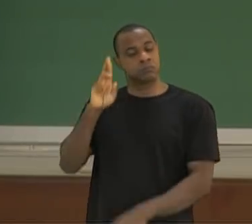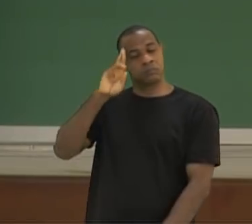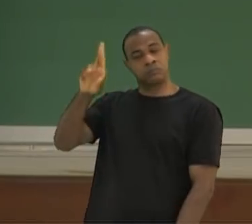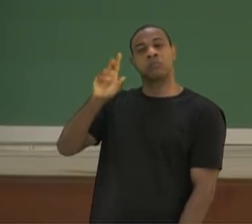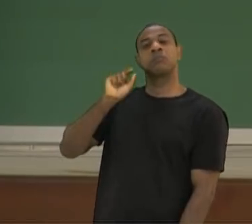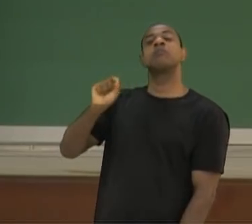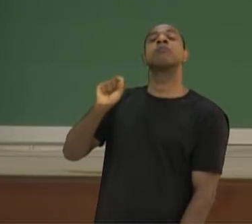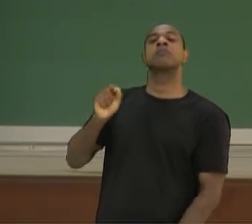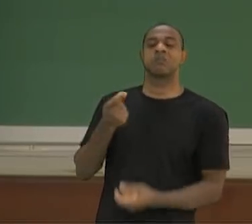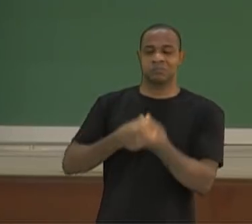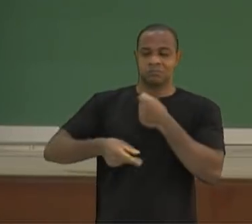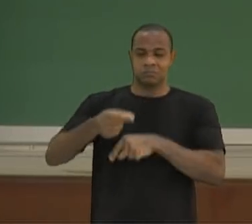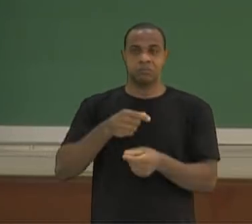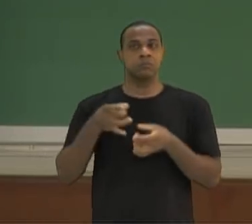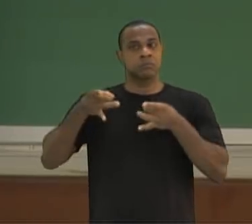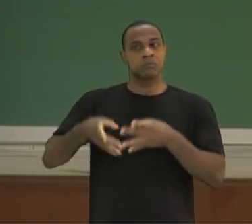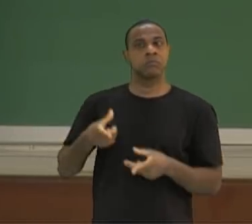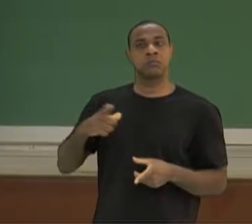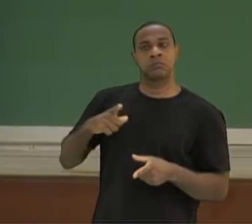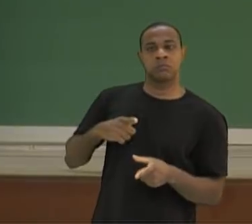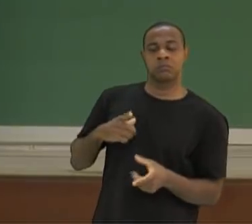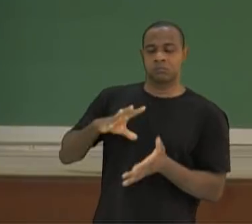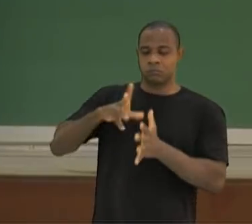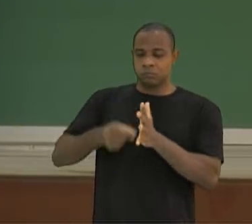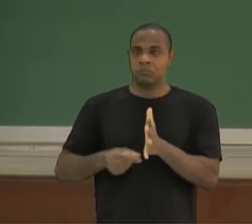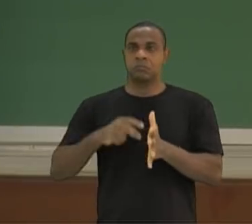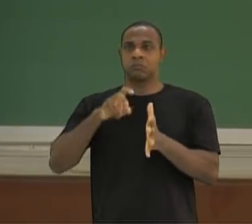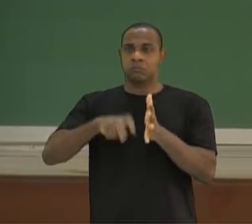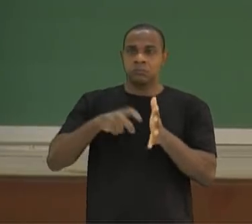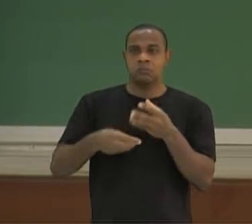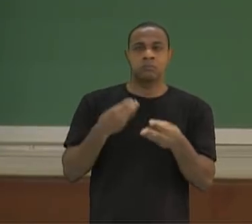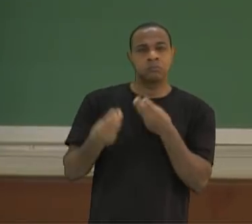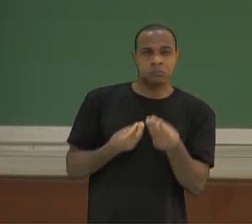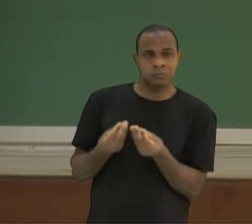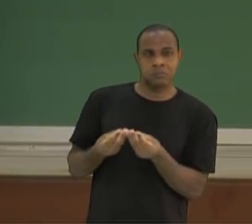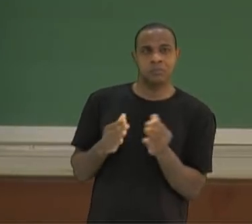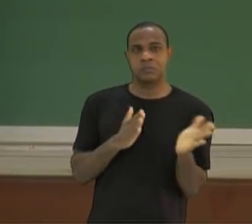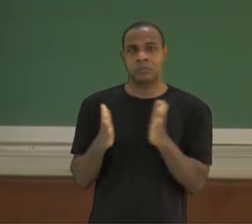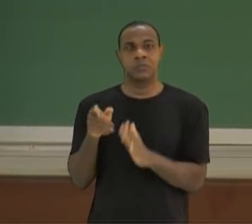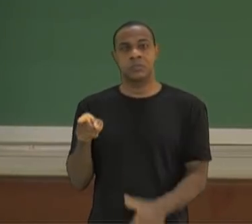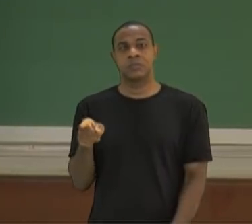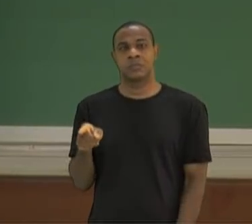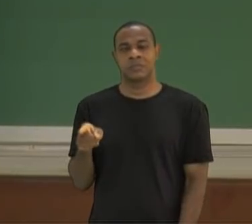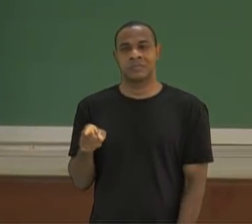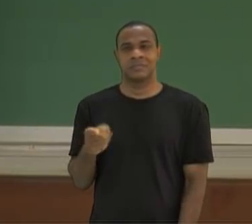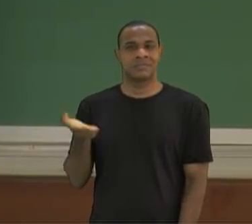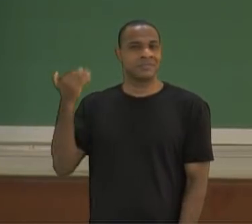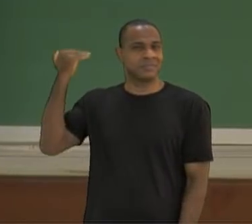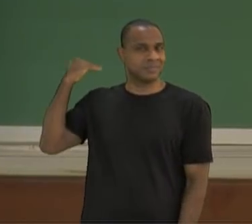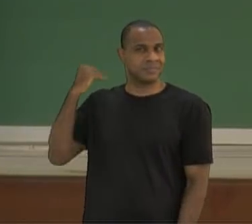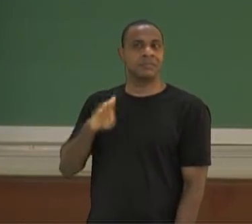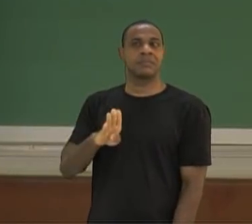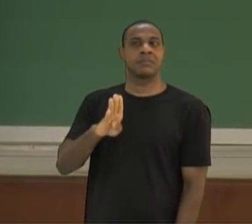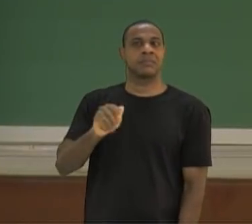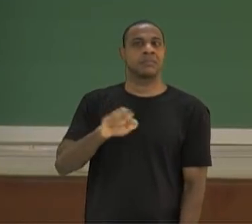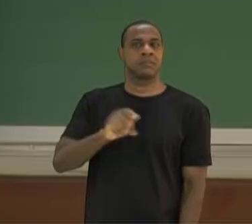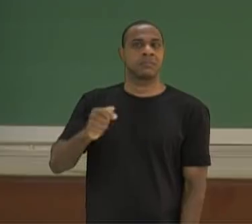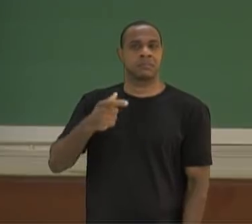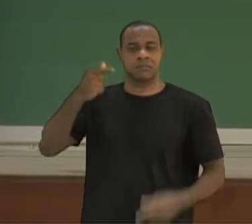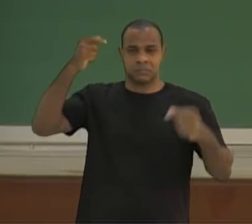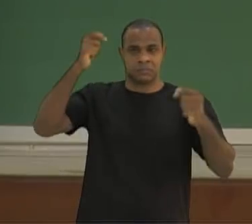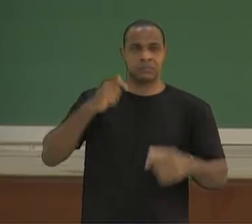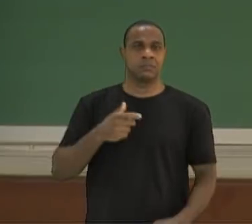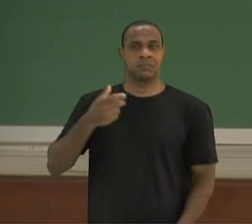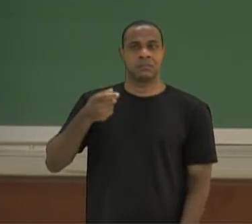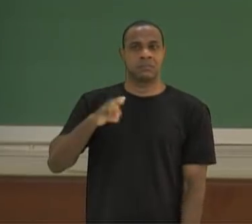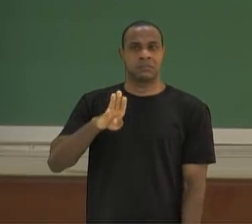né, que sobraram ali da produção de café ao longo do tempo? Eram os barões do café na região Sudeste. E a